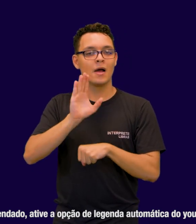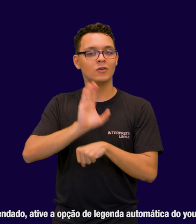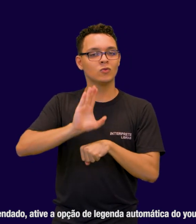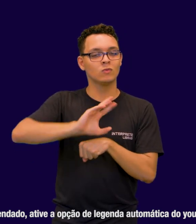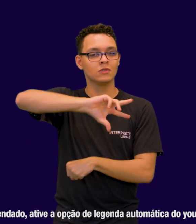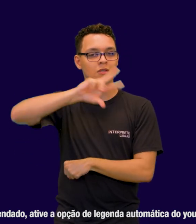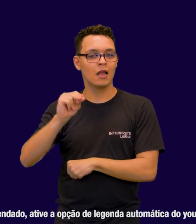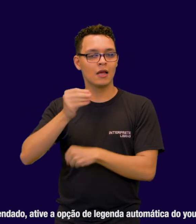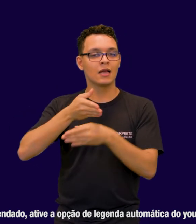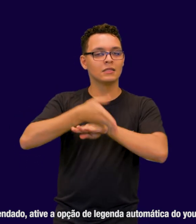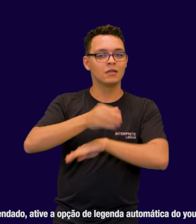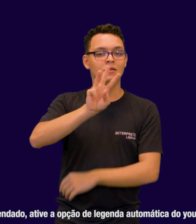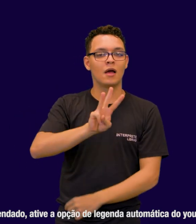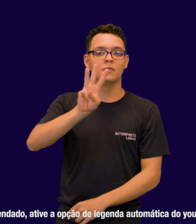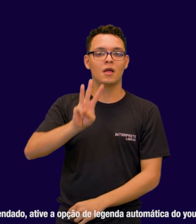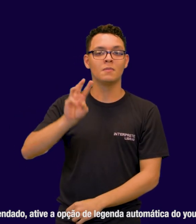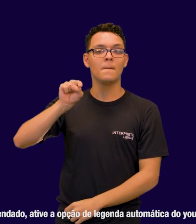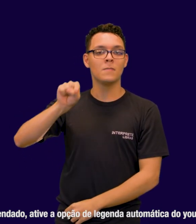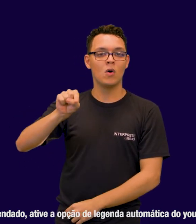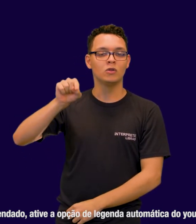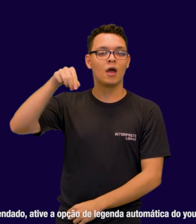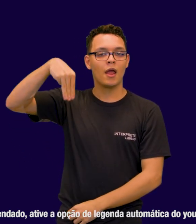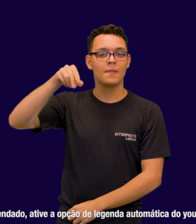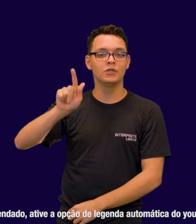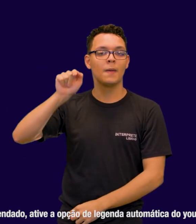cursos, acesse